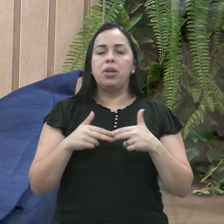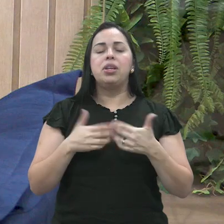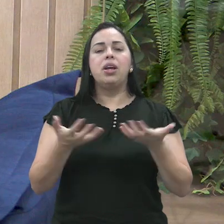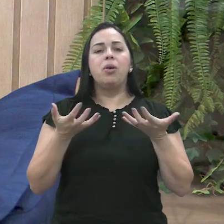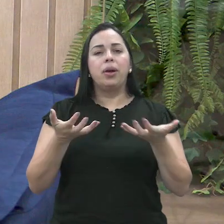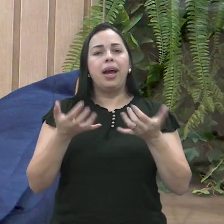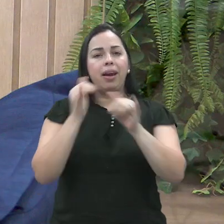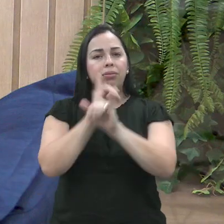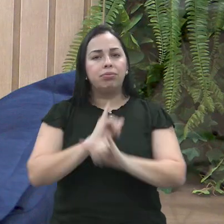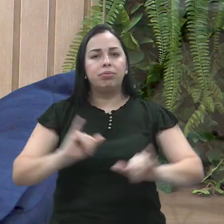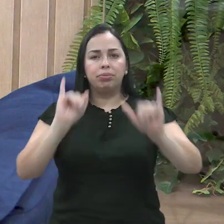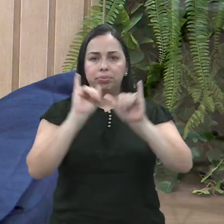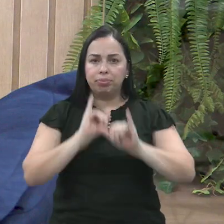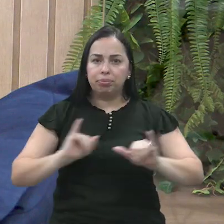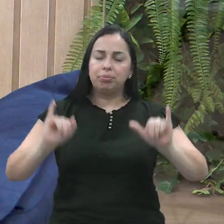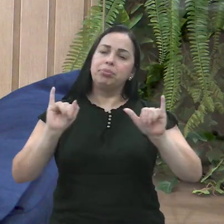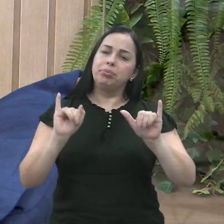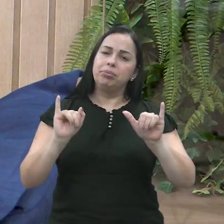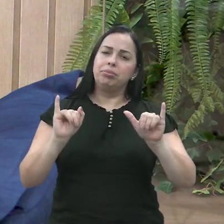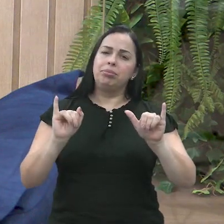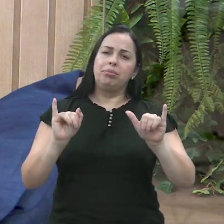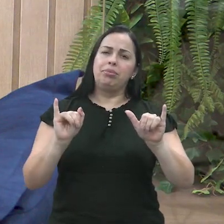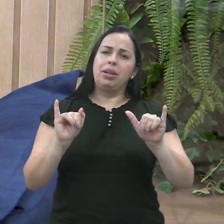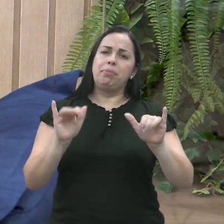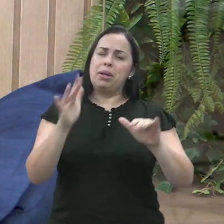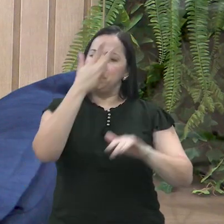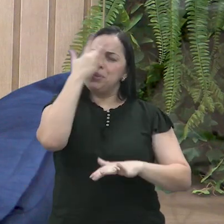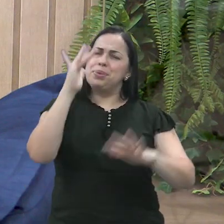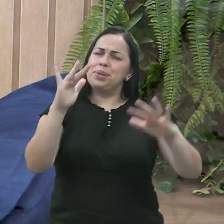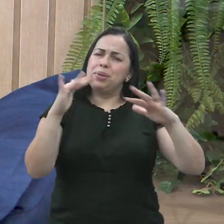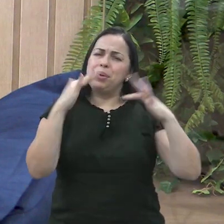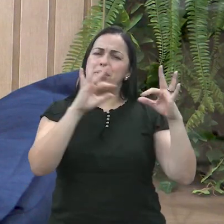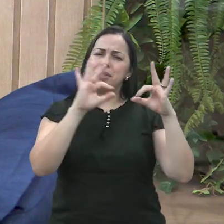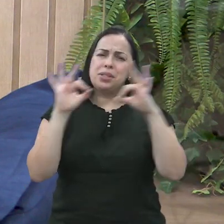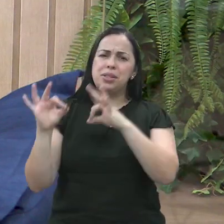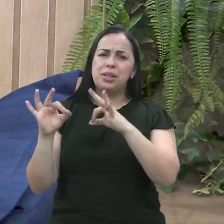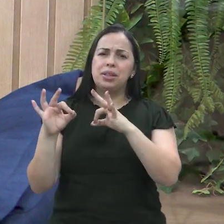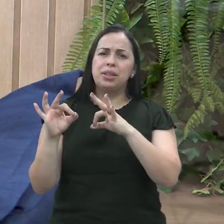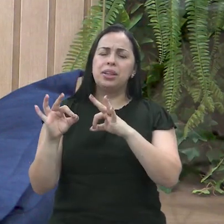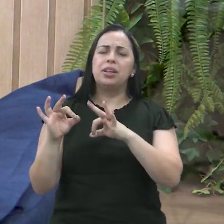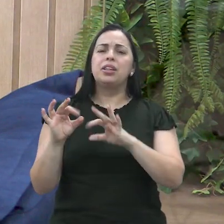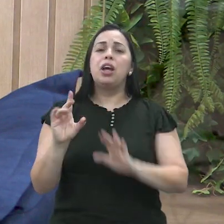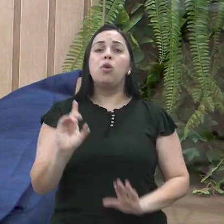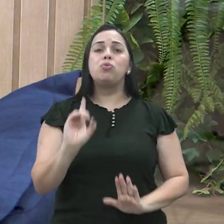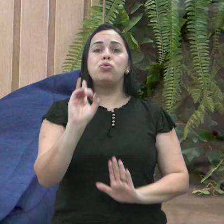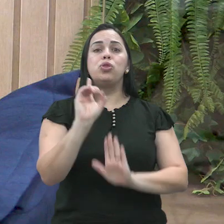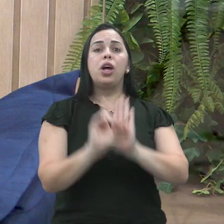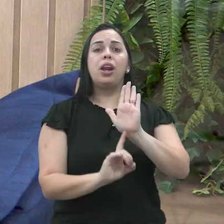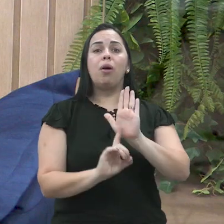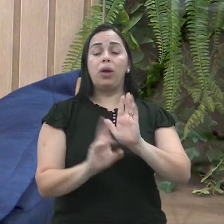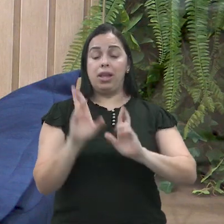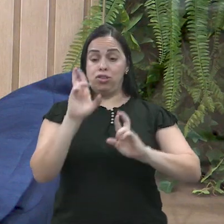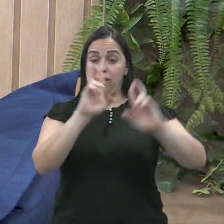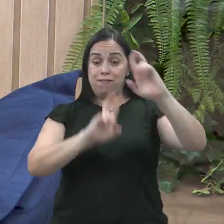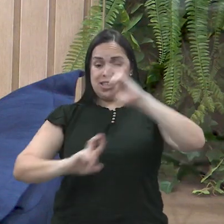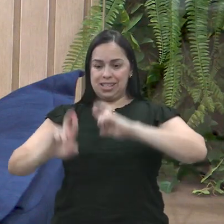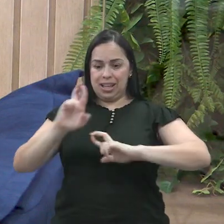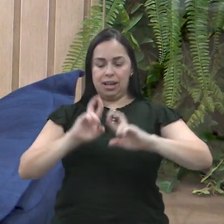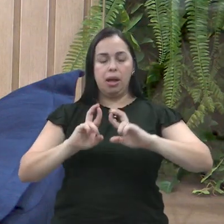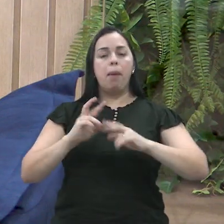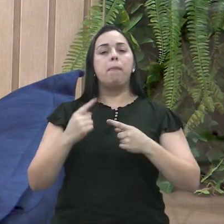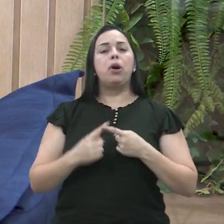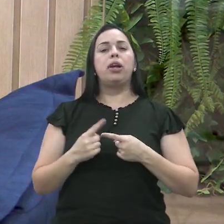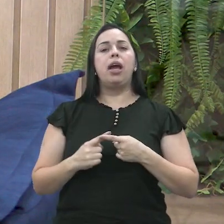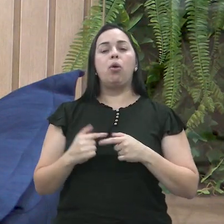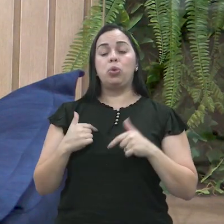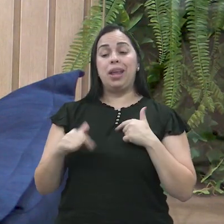Então é nesse sentido que eu quero deixar esse recado para quem nos acompanha, com o direito que tem de nos fiscalizar, já que a